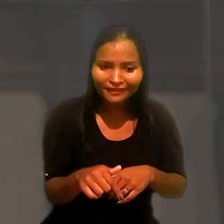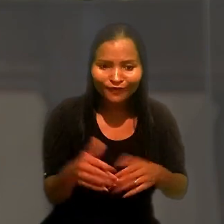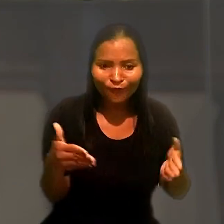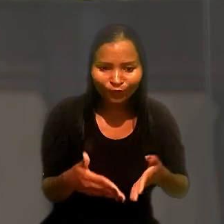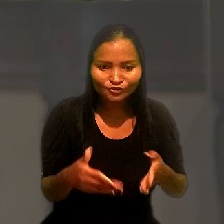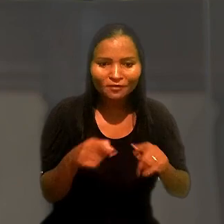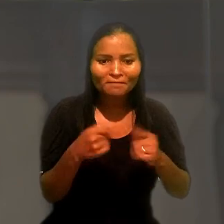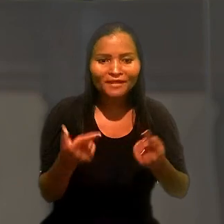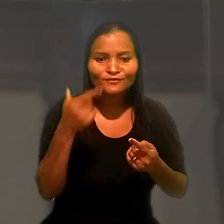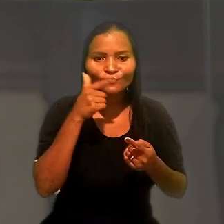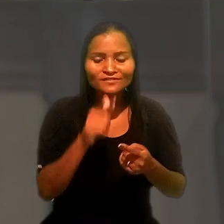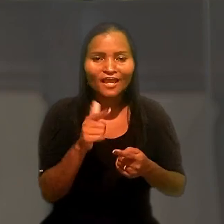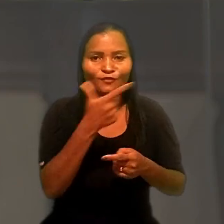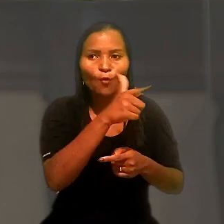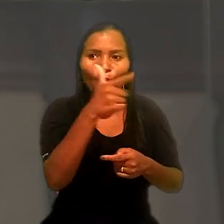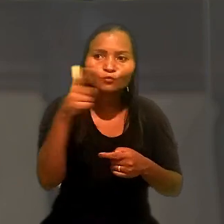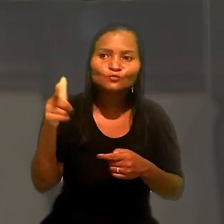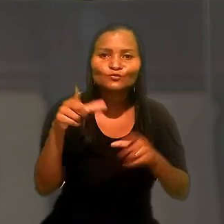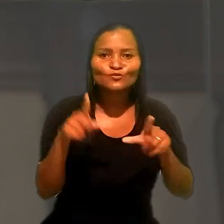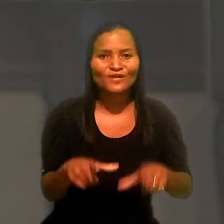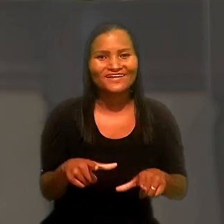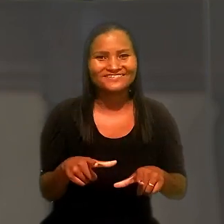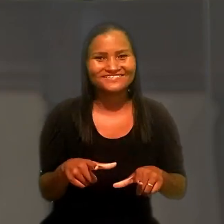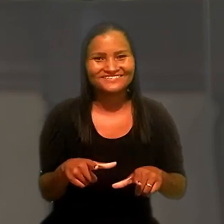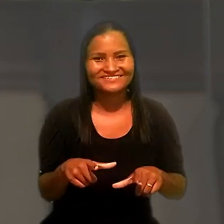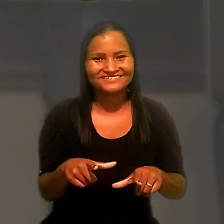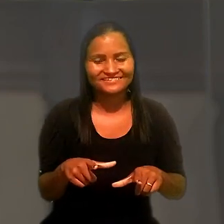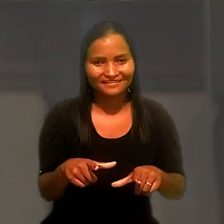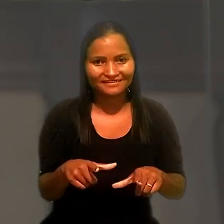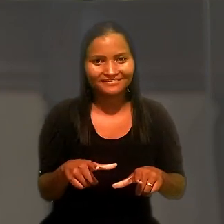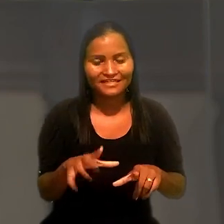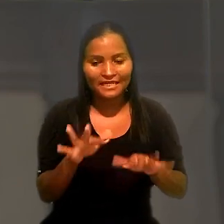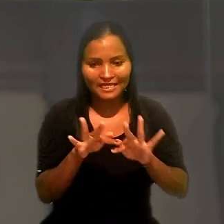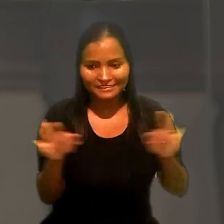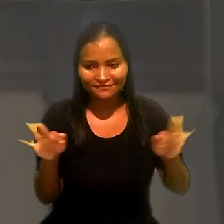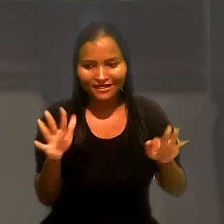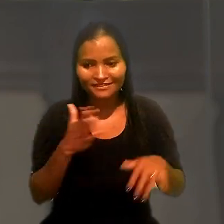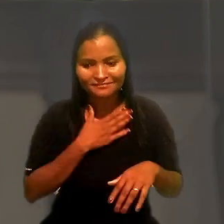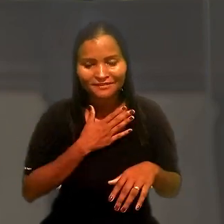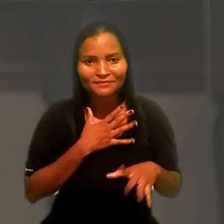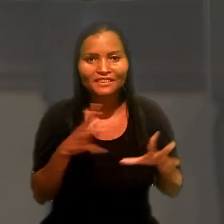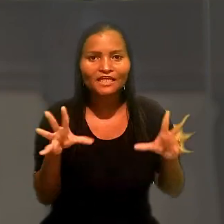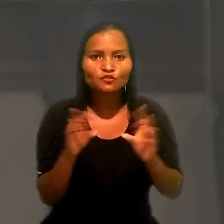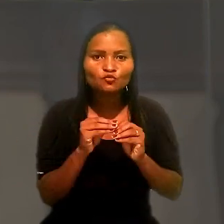a outros lugares. Essa frase, para mim, resume todo